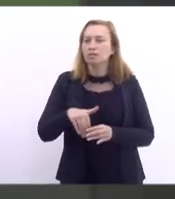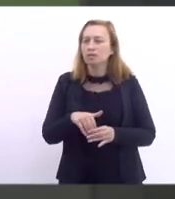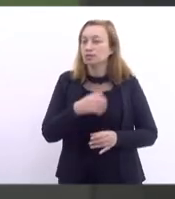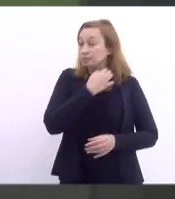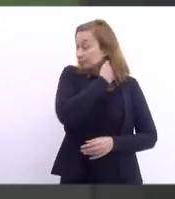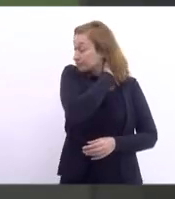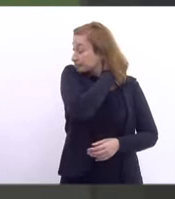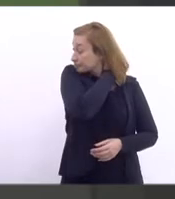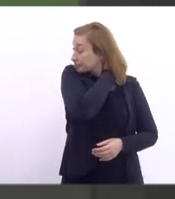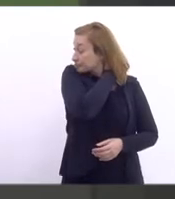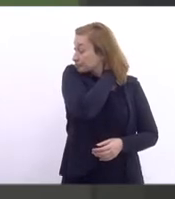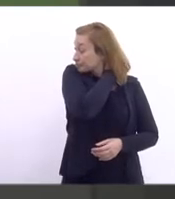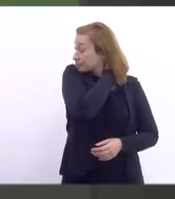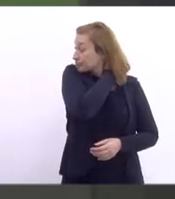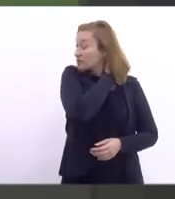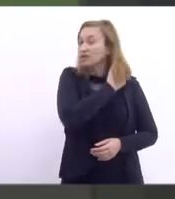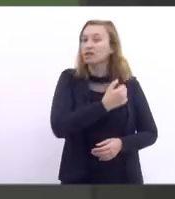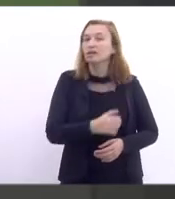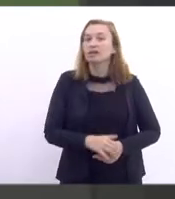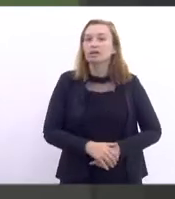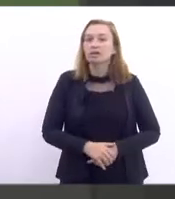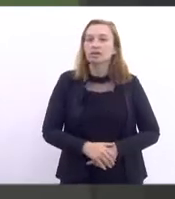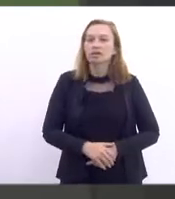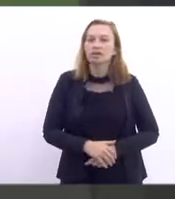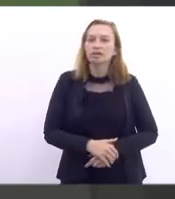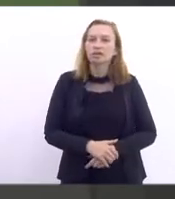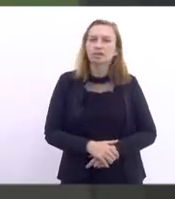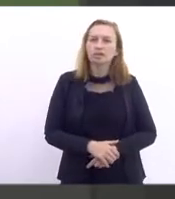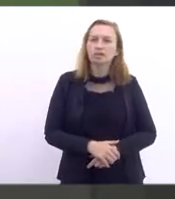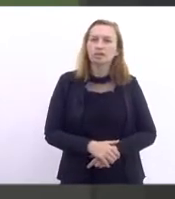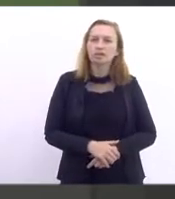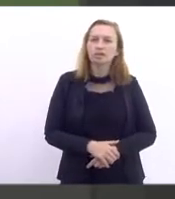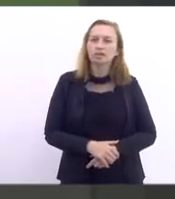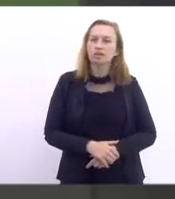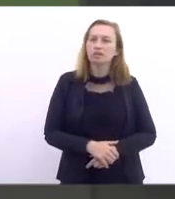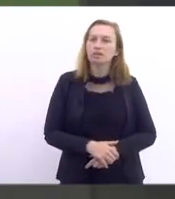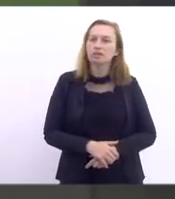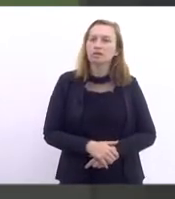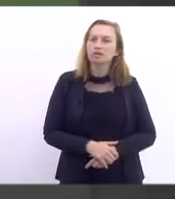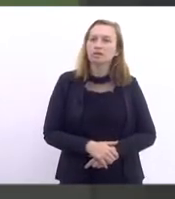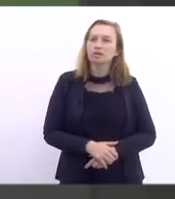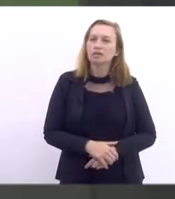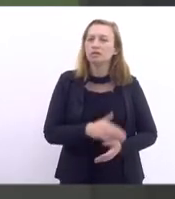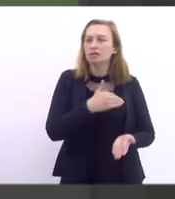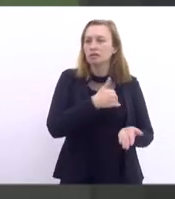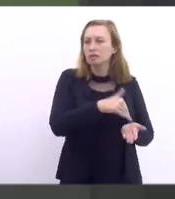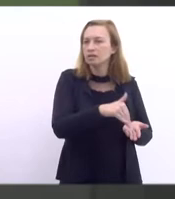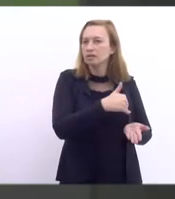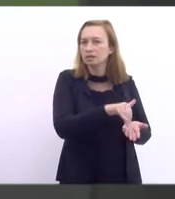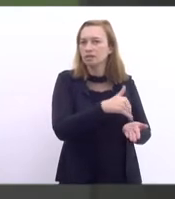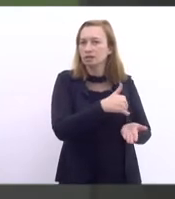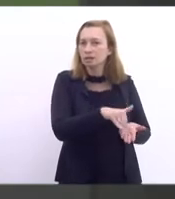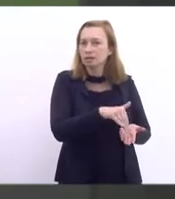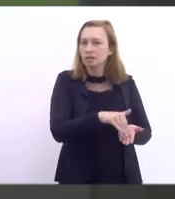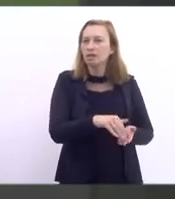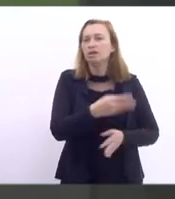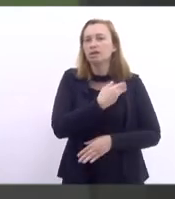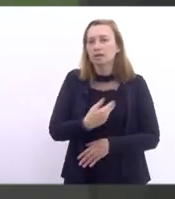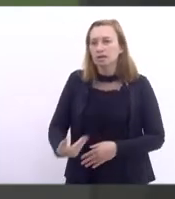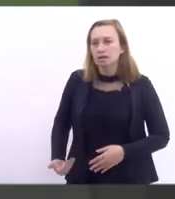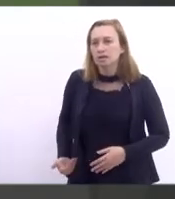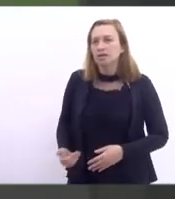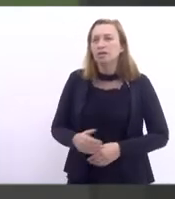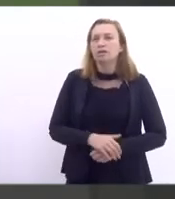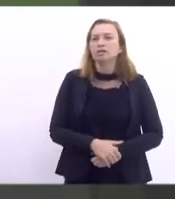voto como que notificação né e notificou e secretários os cantores né